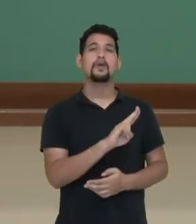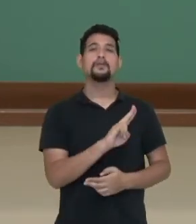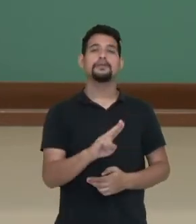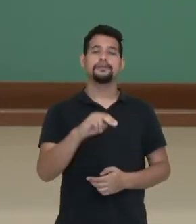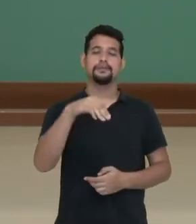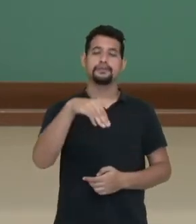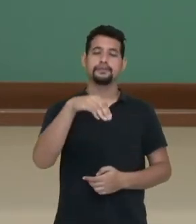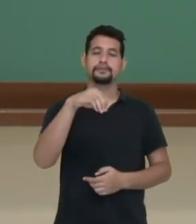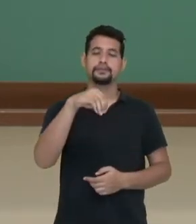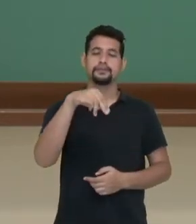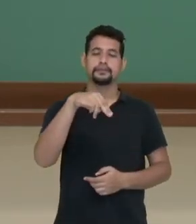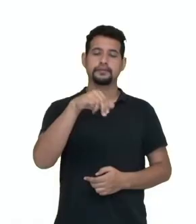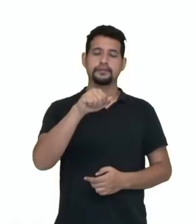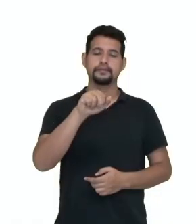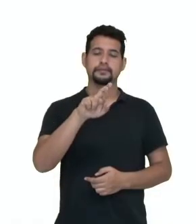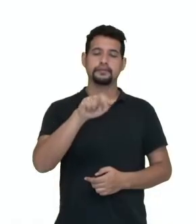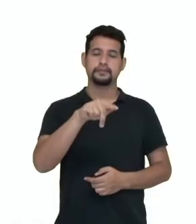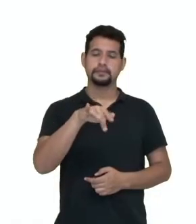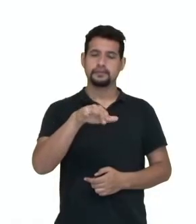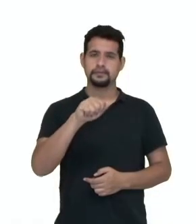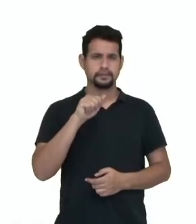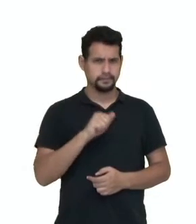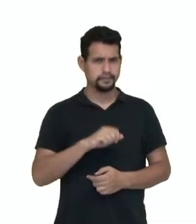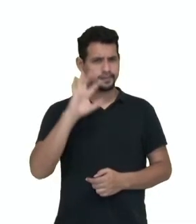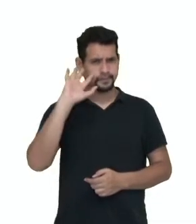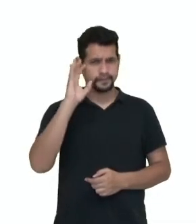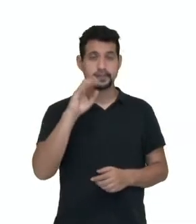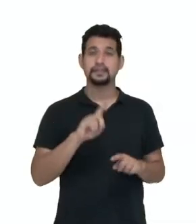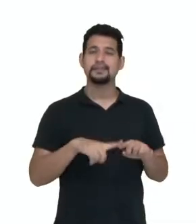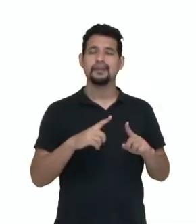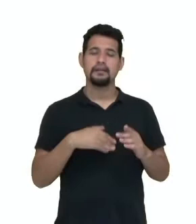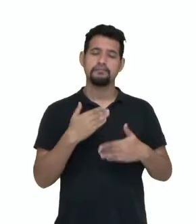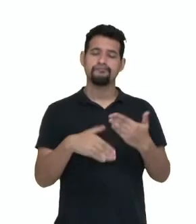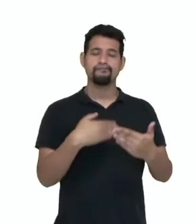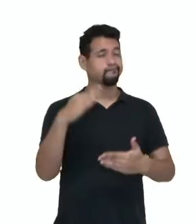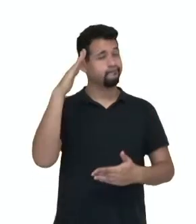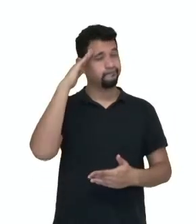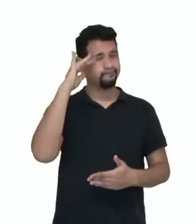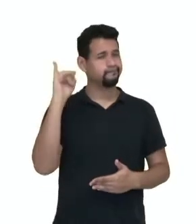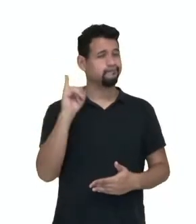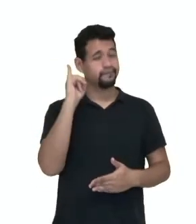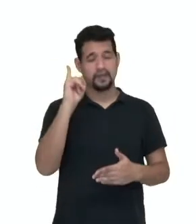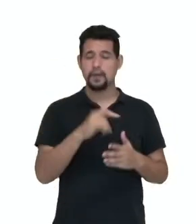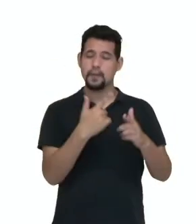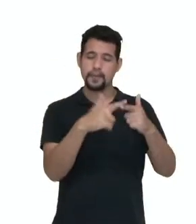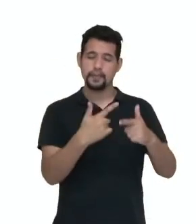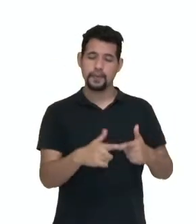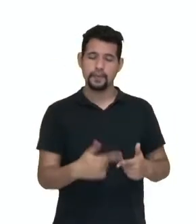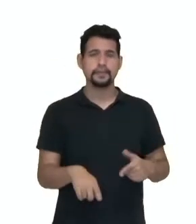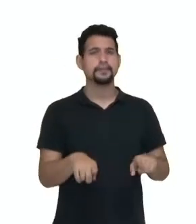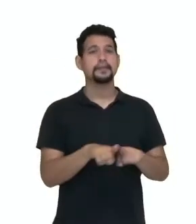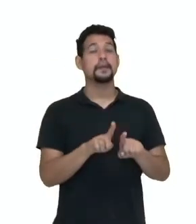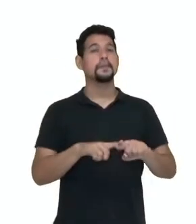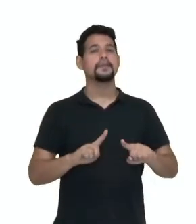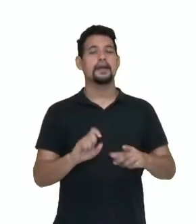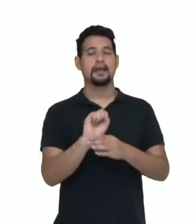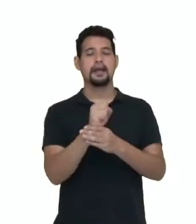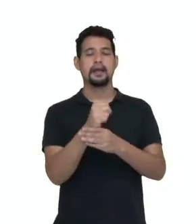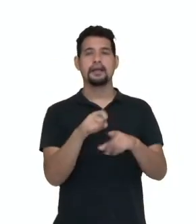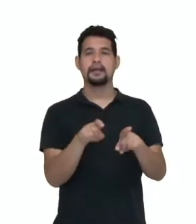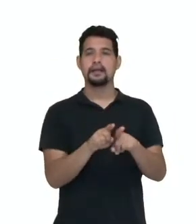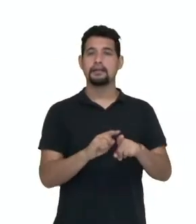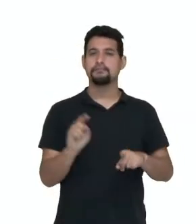Império Brasileiro. Durante o período imperial, o exército foi fundamental em diversos conflitos de fronteiras, para garantir o